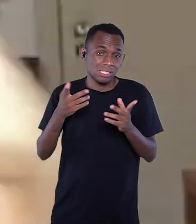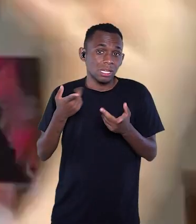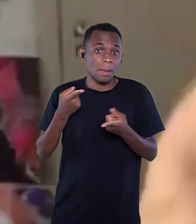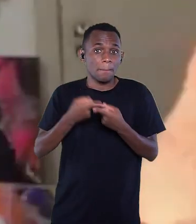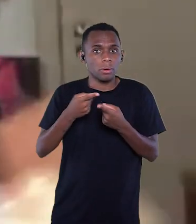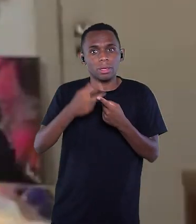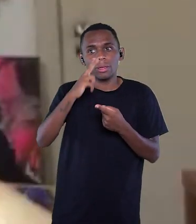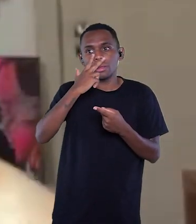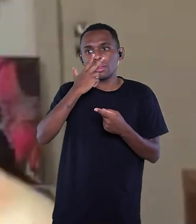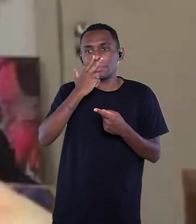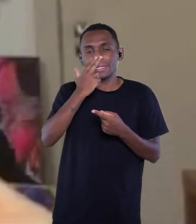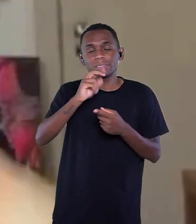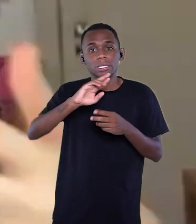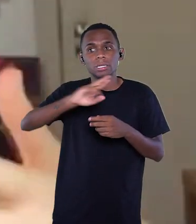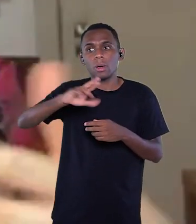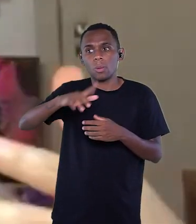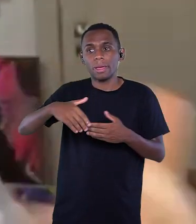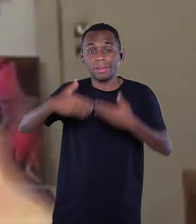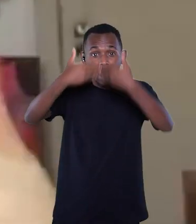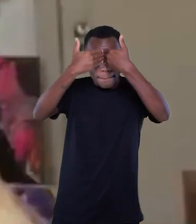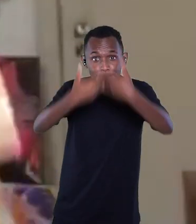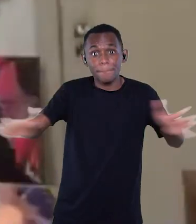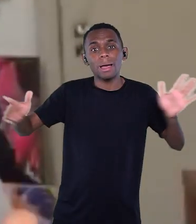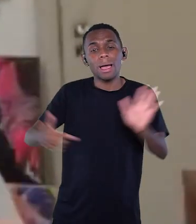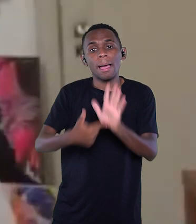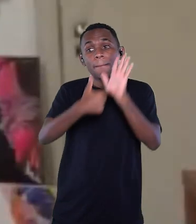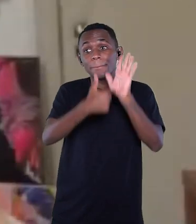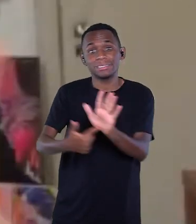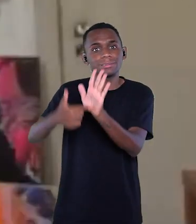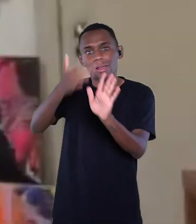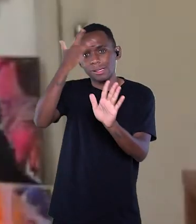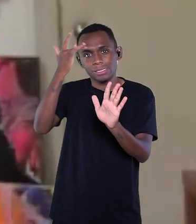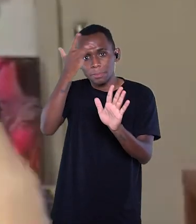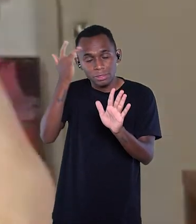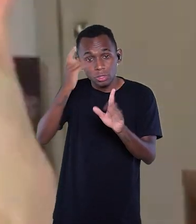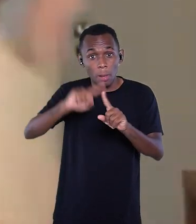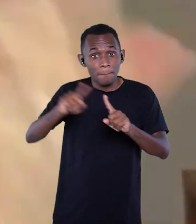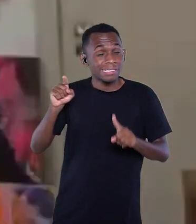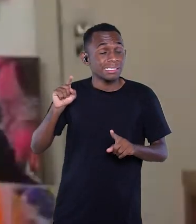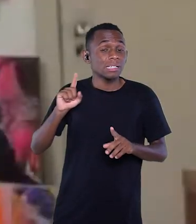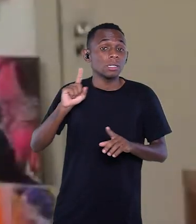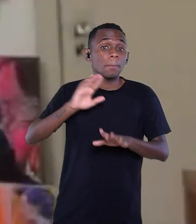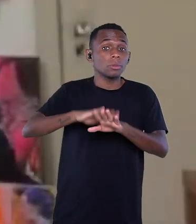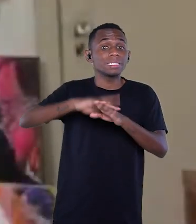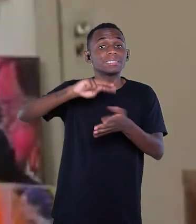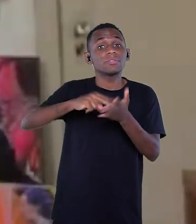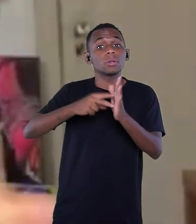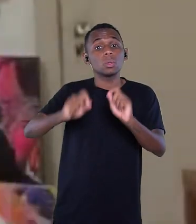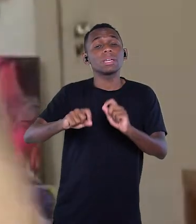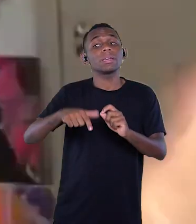querer tirar do armário, era uma coisa de querer que se o trabalho dessa pessoa que se identifica como